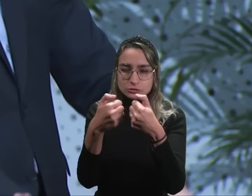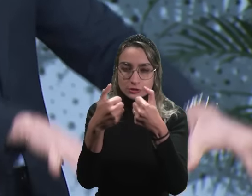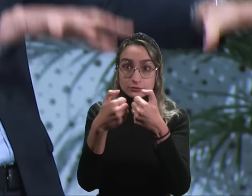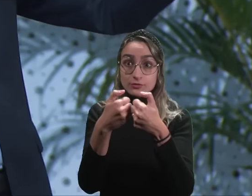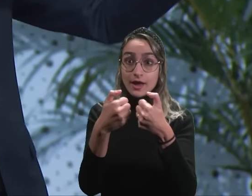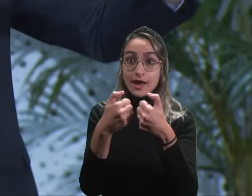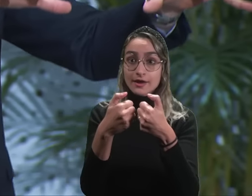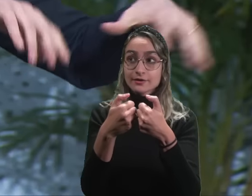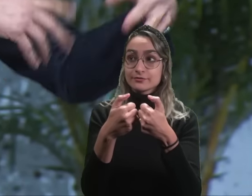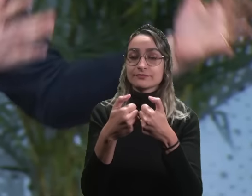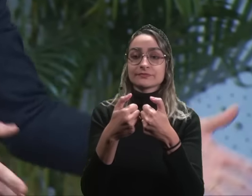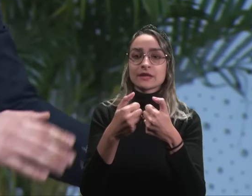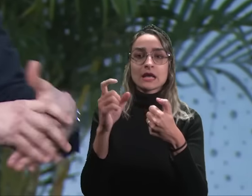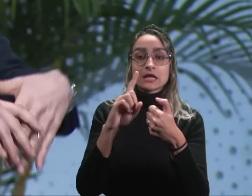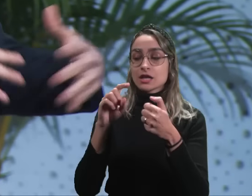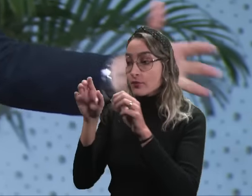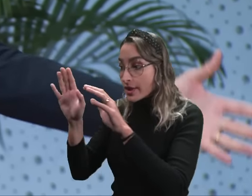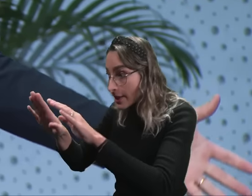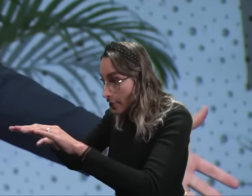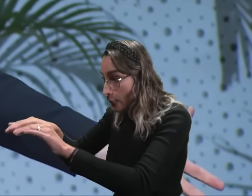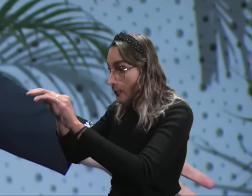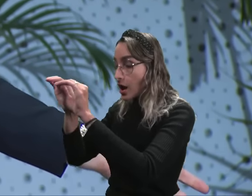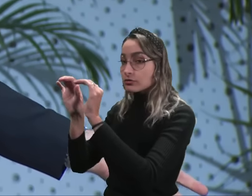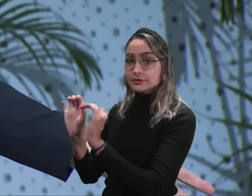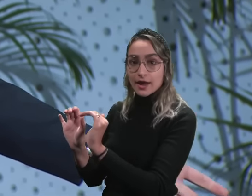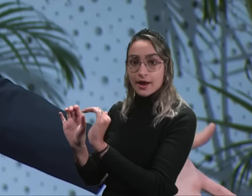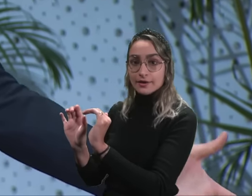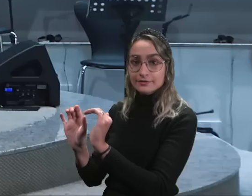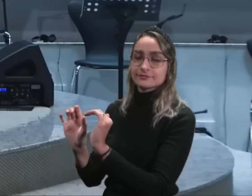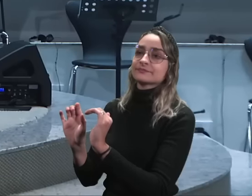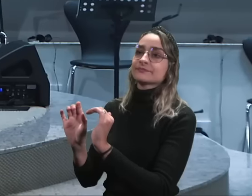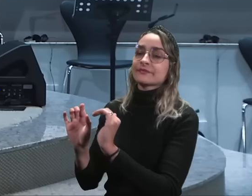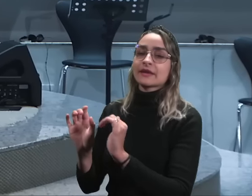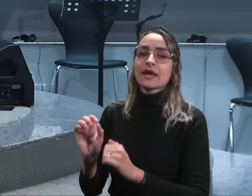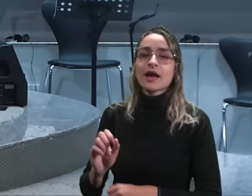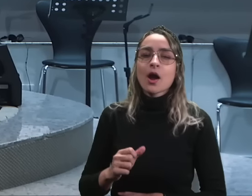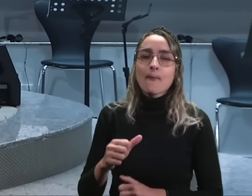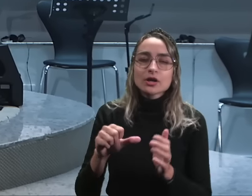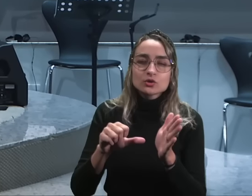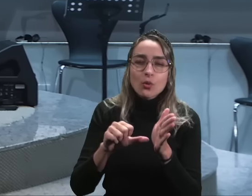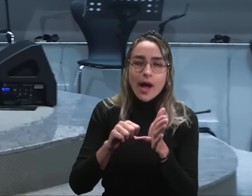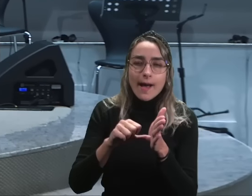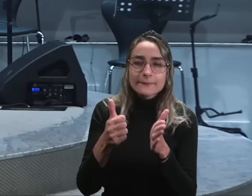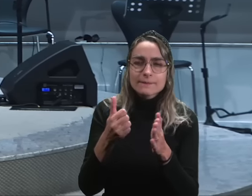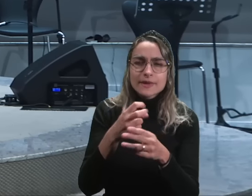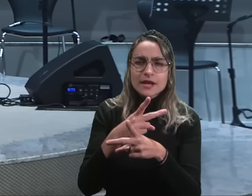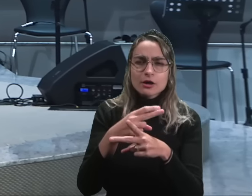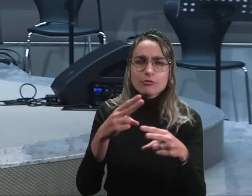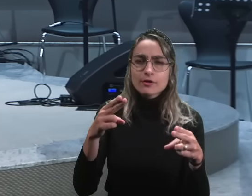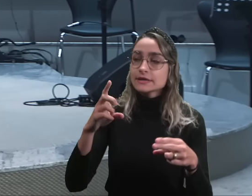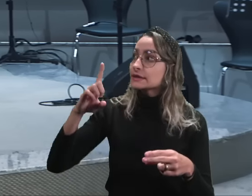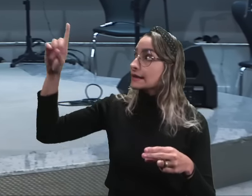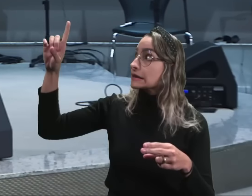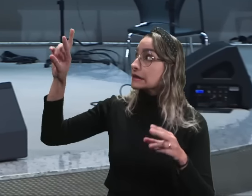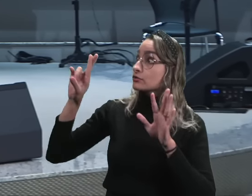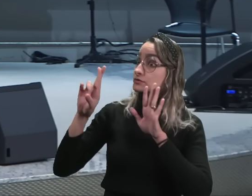é o altar de holocaustos não é a pia de purificação mas o primeiro utensílio que Deus revela Qual